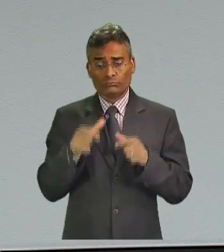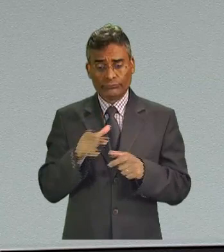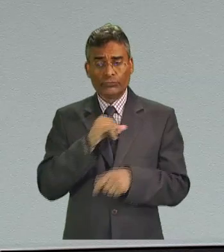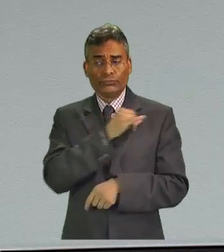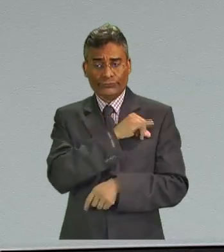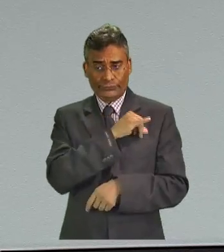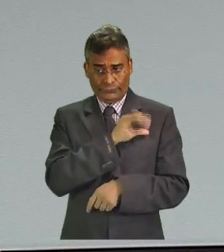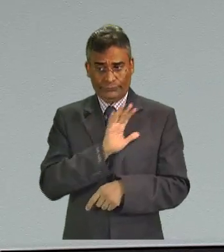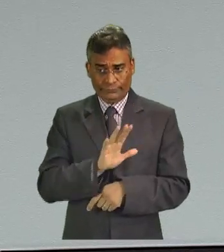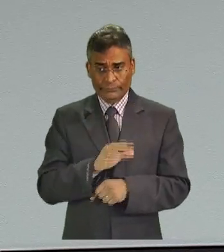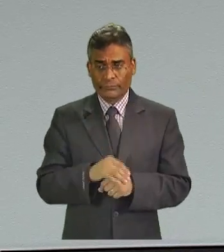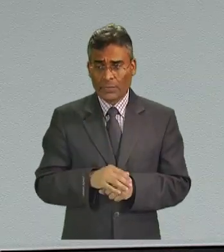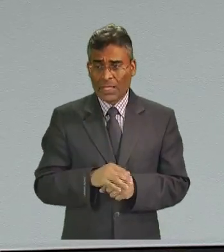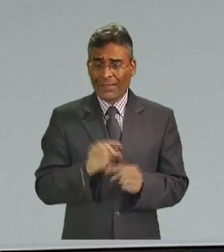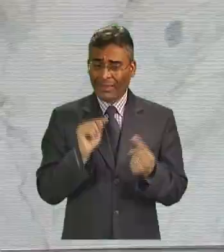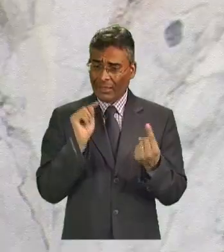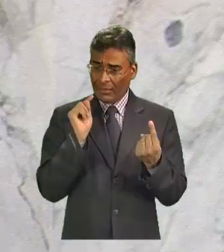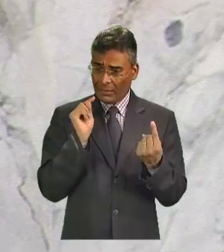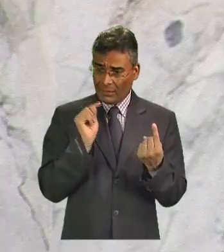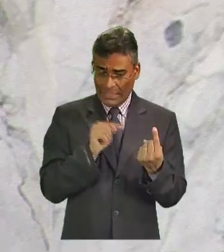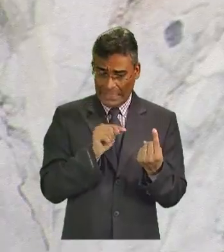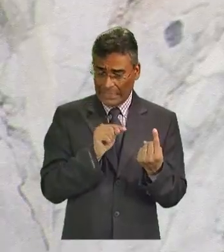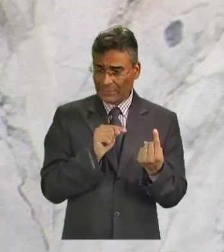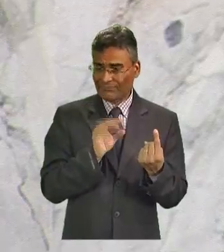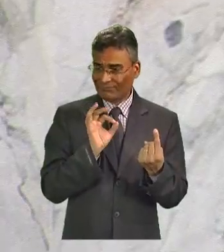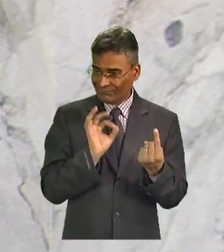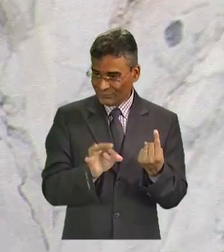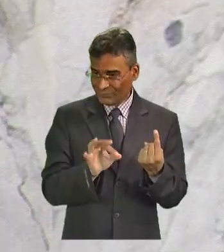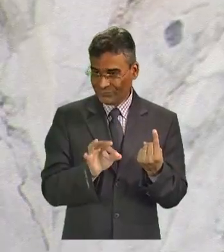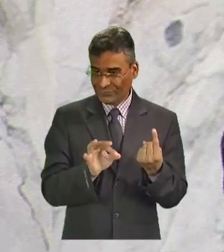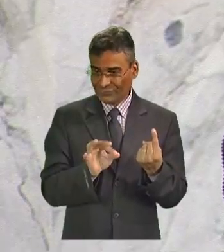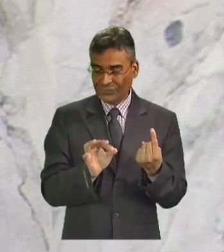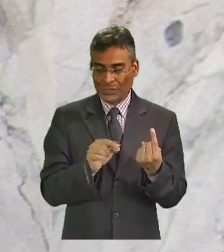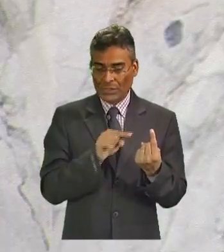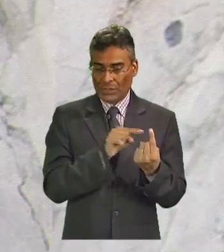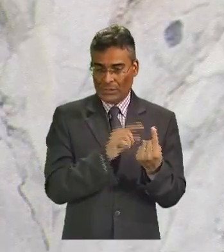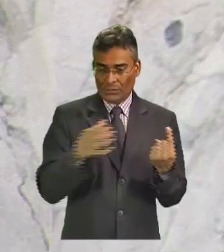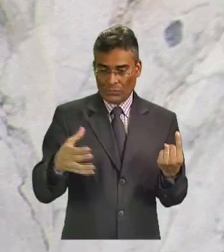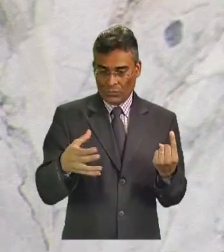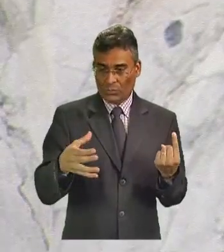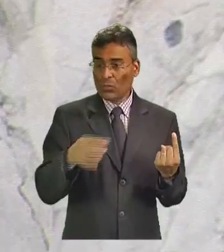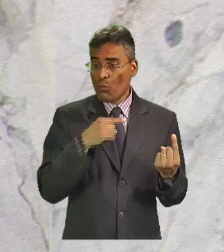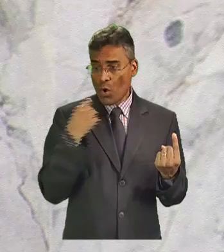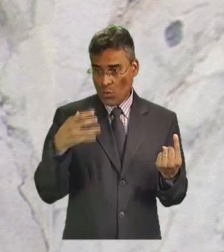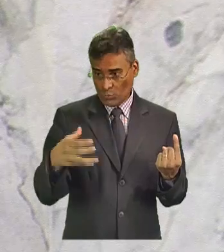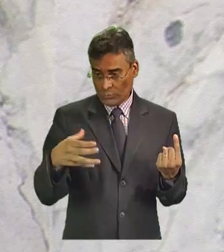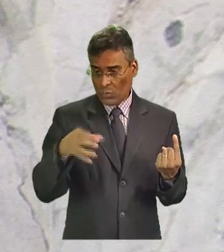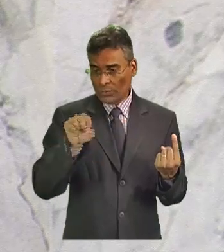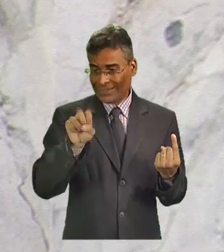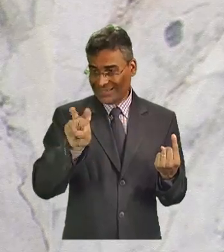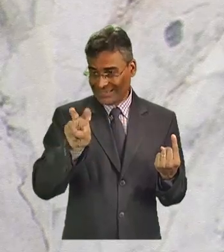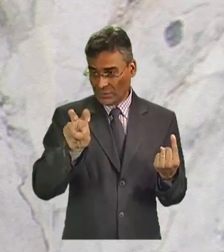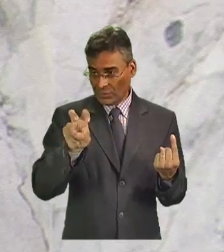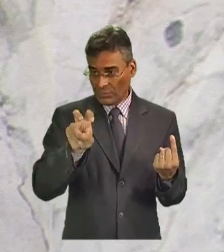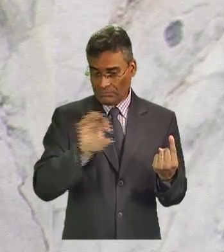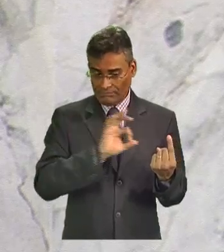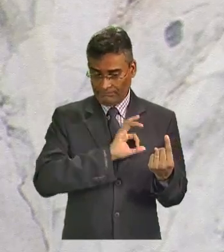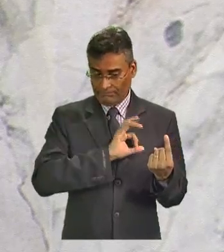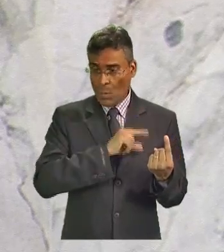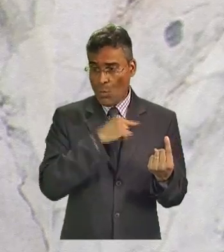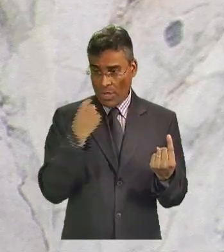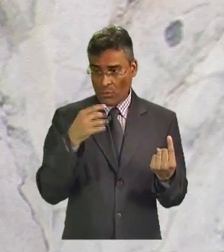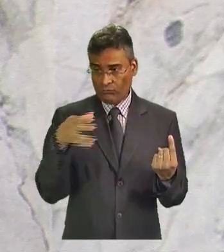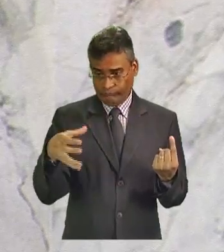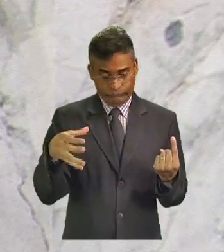Rio de Janeiro, sendo que ele completa o número de 85 policiais, ou melhor, 85 agentes da segurança que